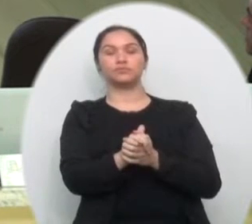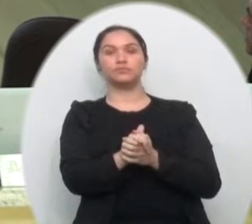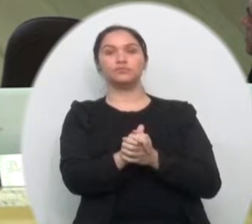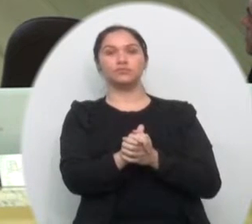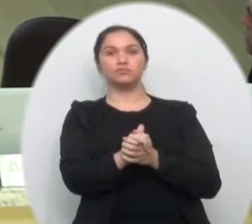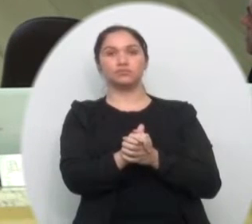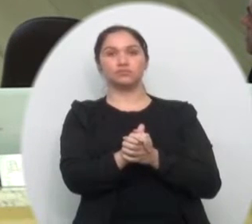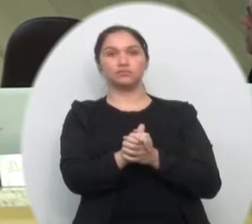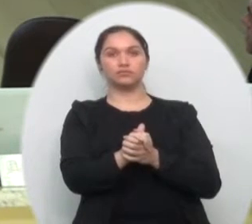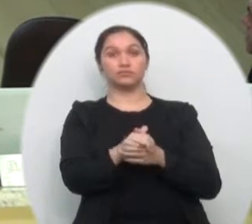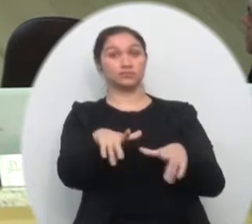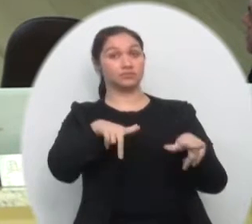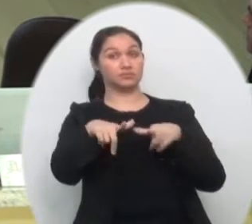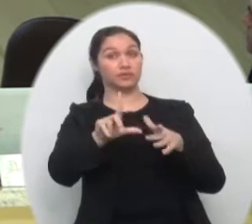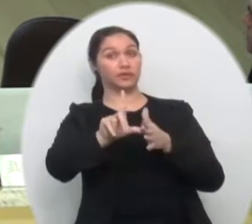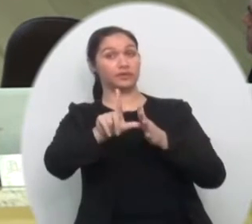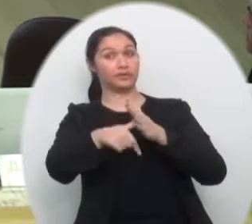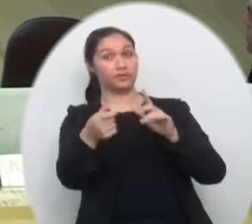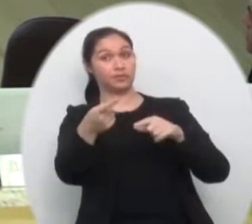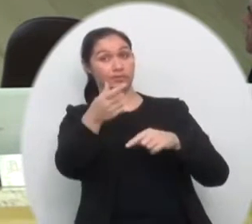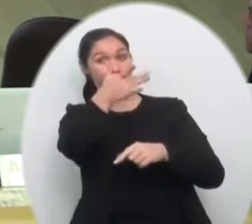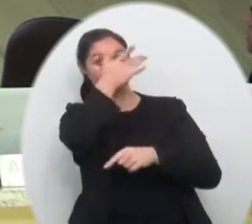né?